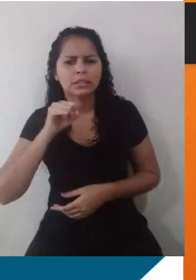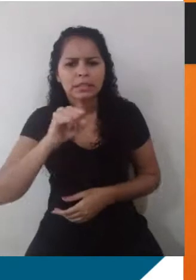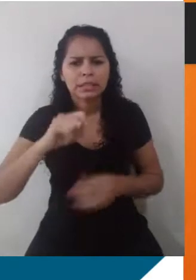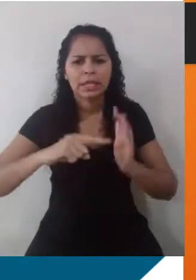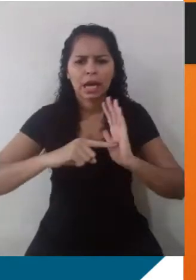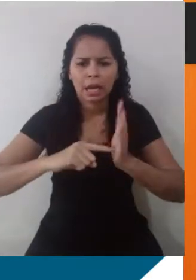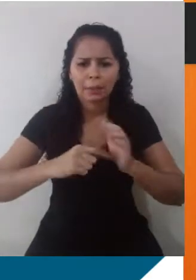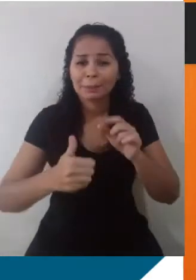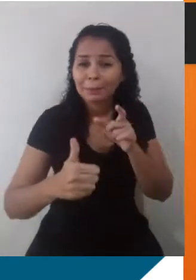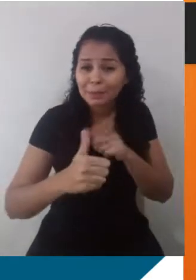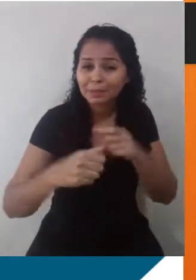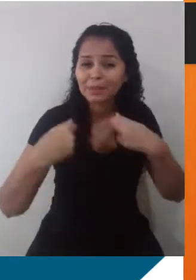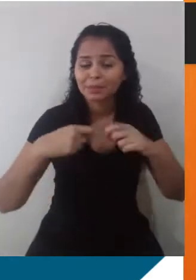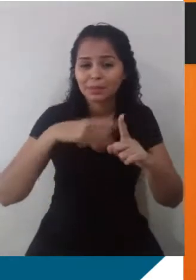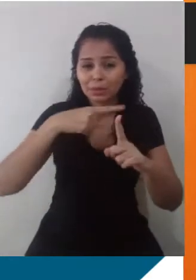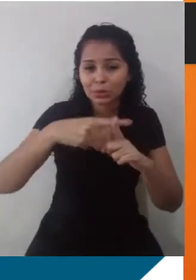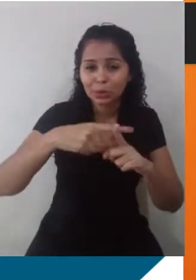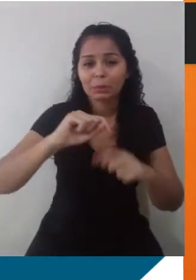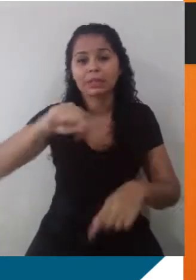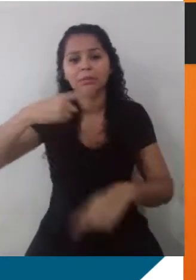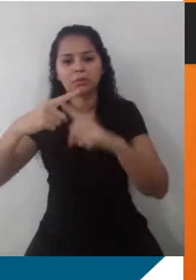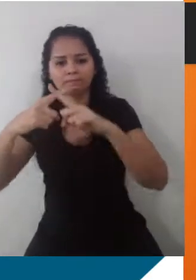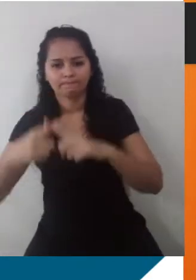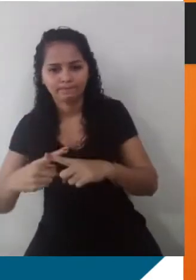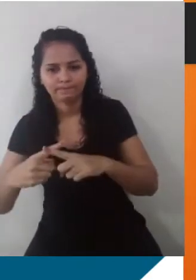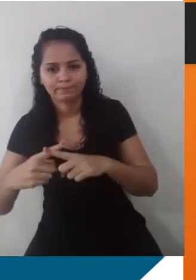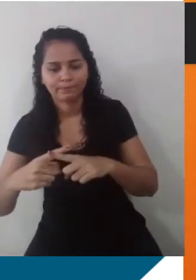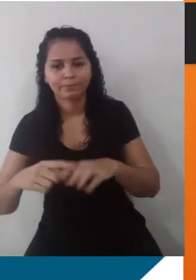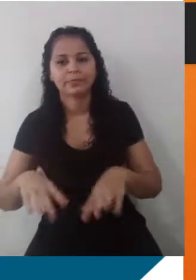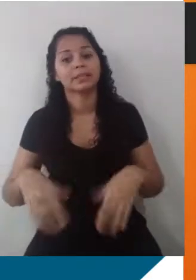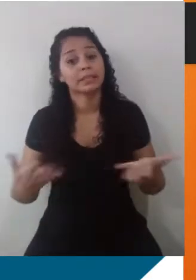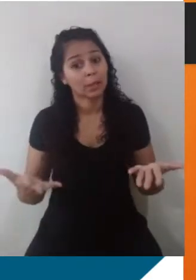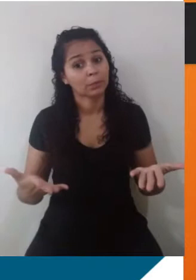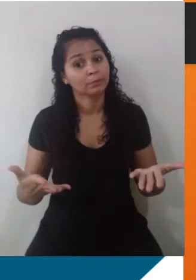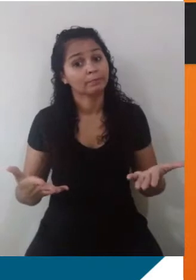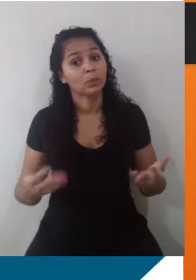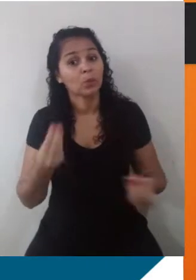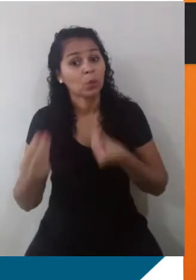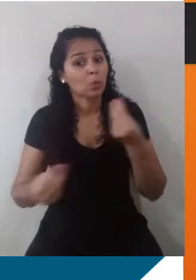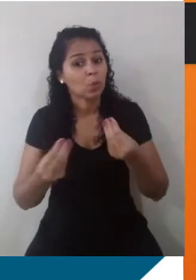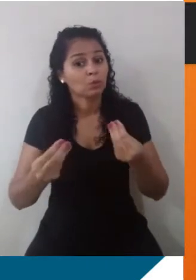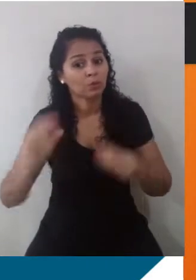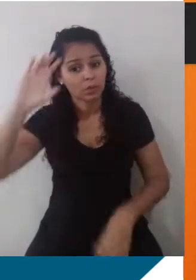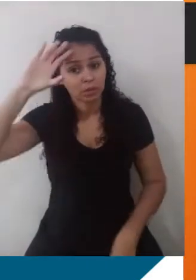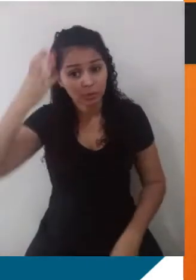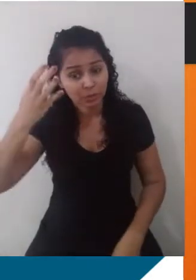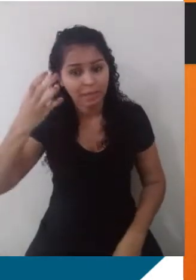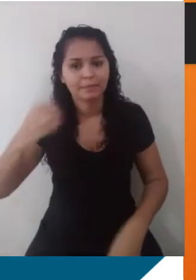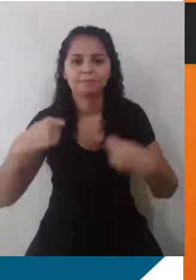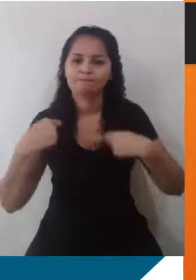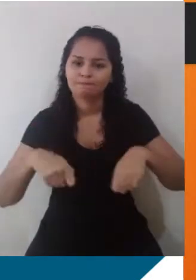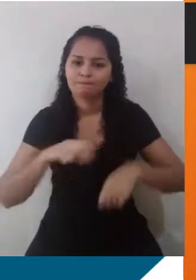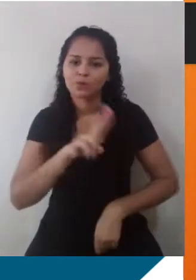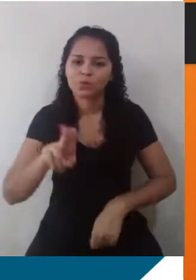máquina primeiro soma para depois multiplicar? É justamente para isso que existem os parênteses. Os parênteses, eles